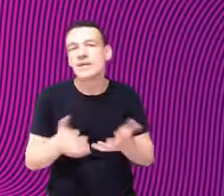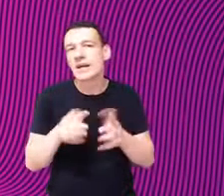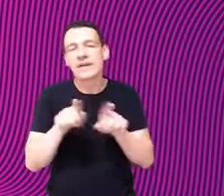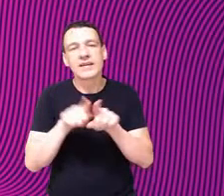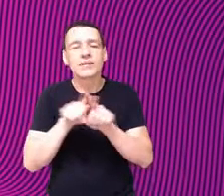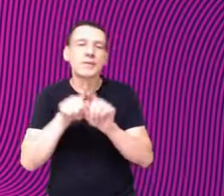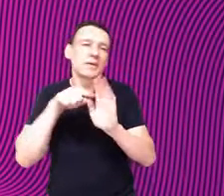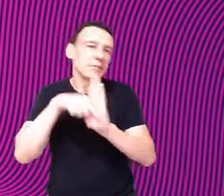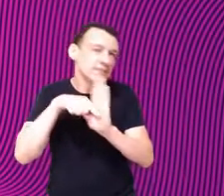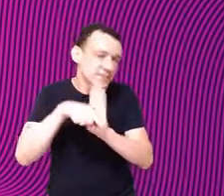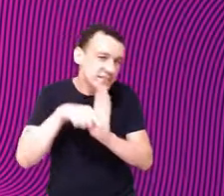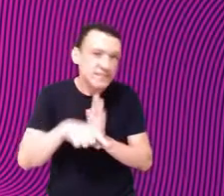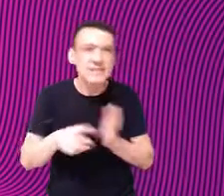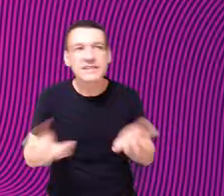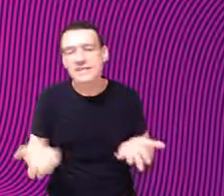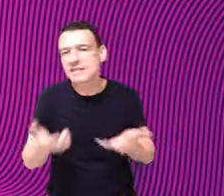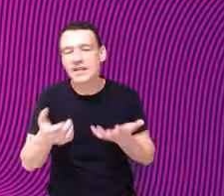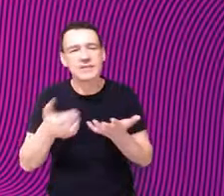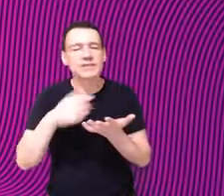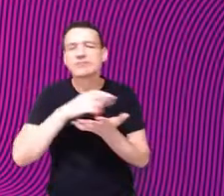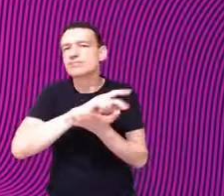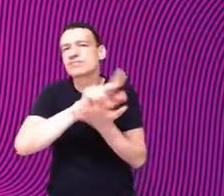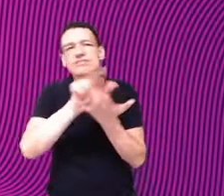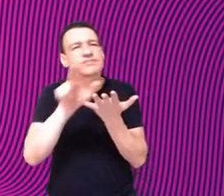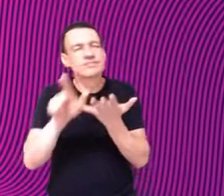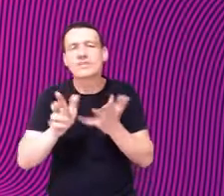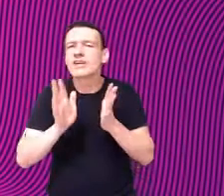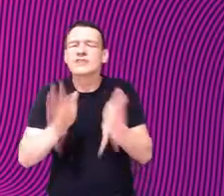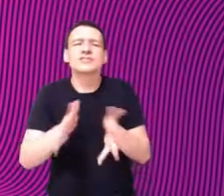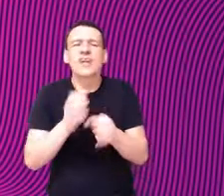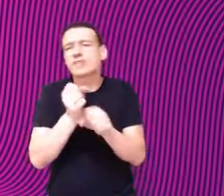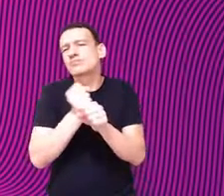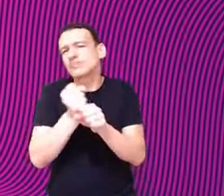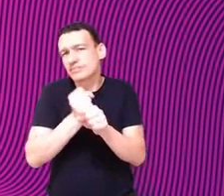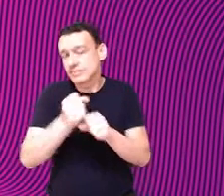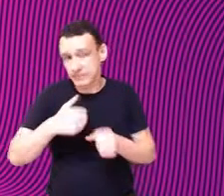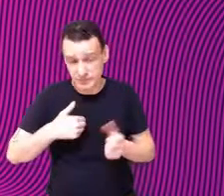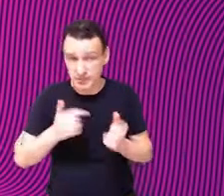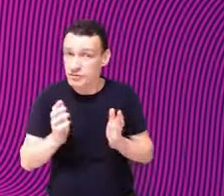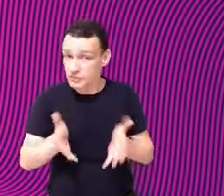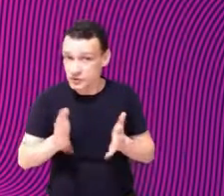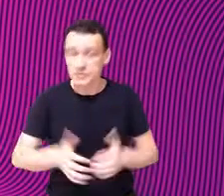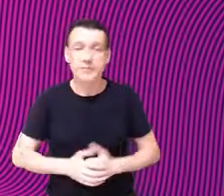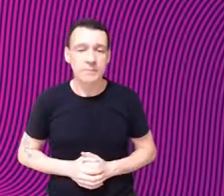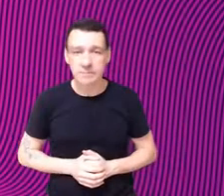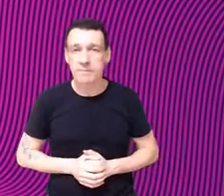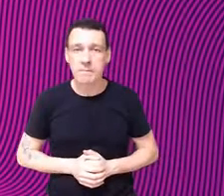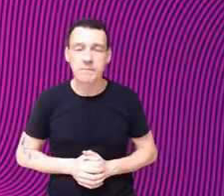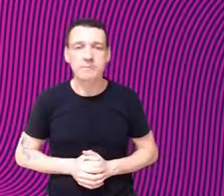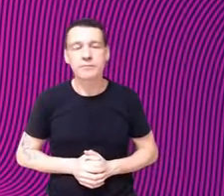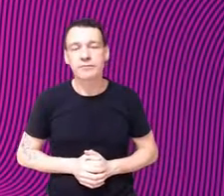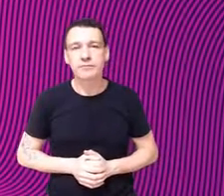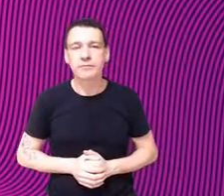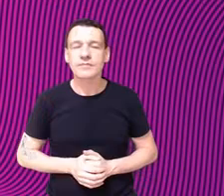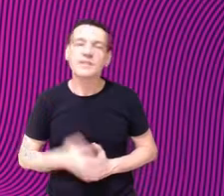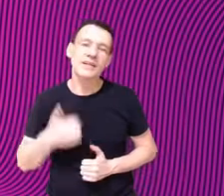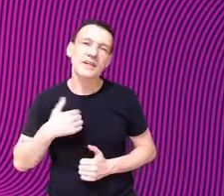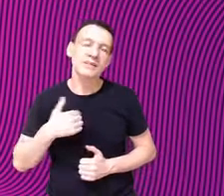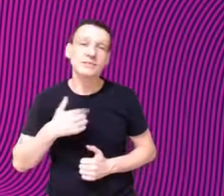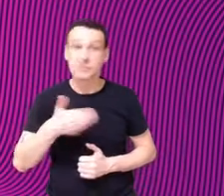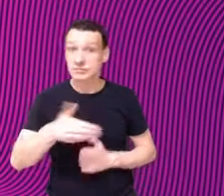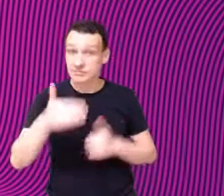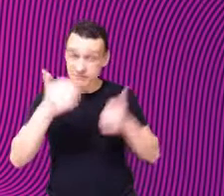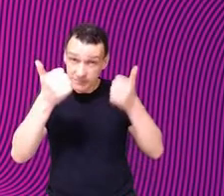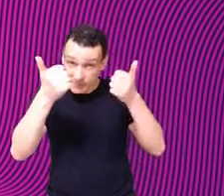pesquisa, né? E há vários anos, eu vou trazer para vocês aqui uma visão bem global